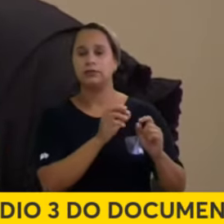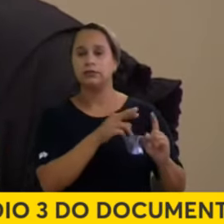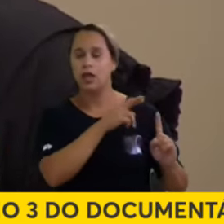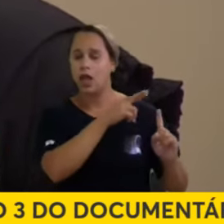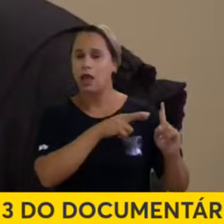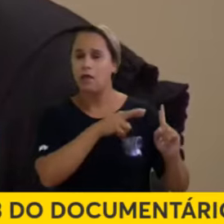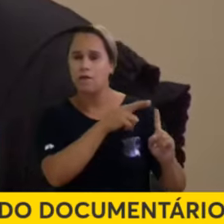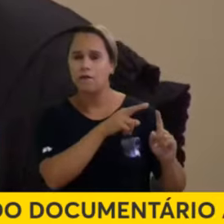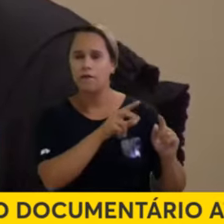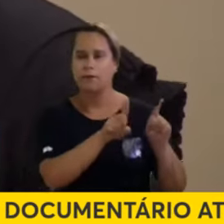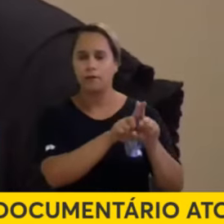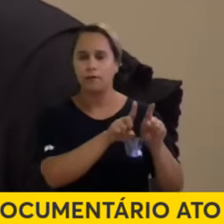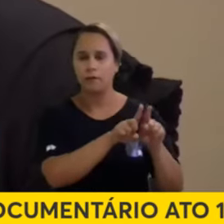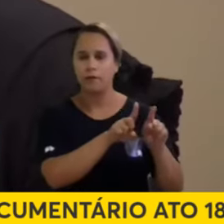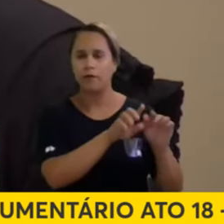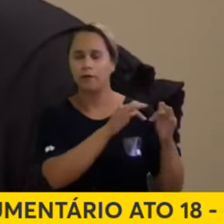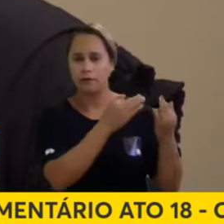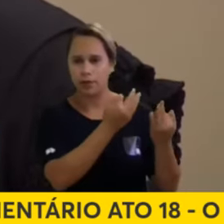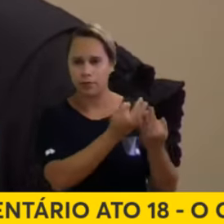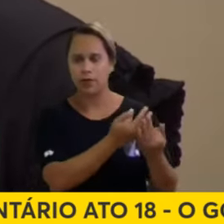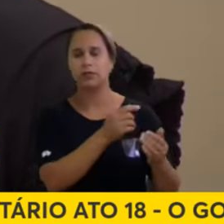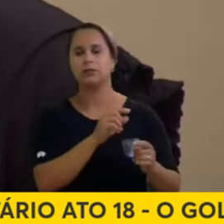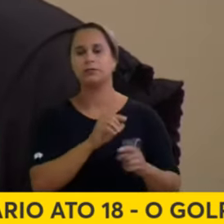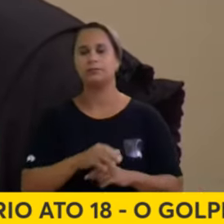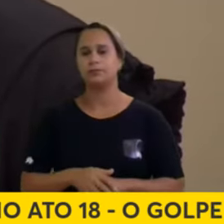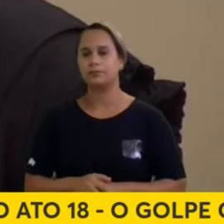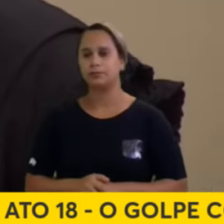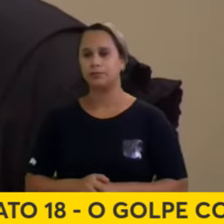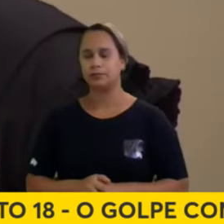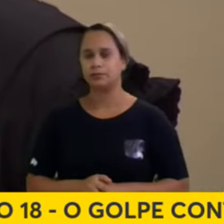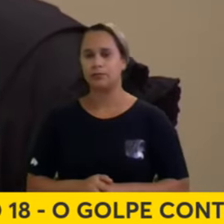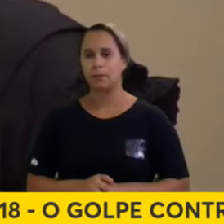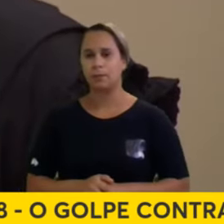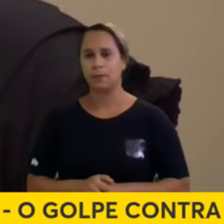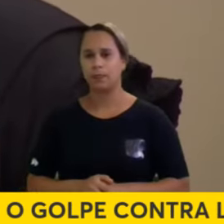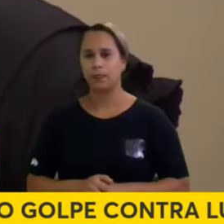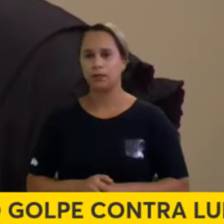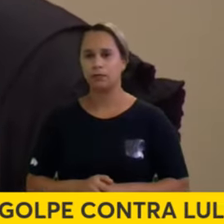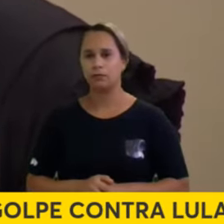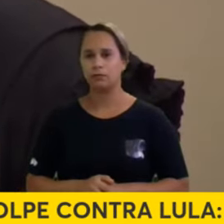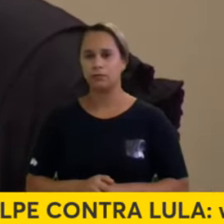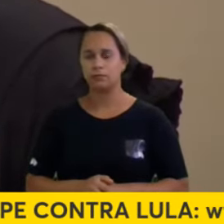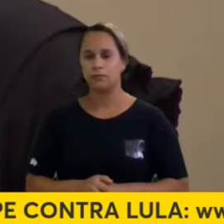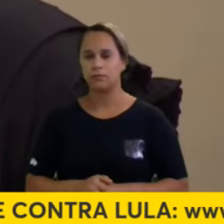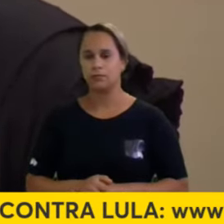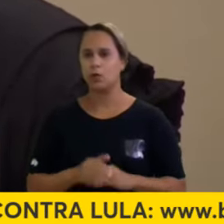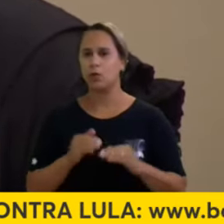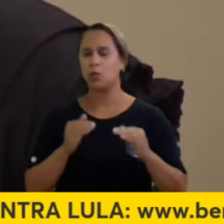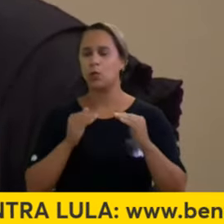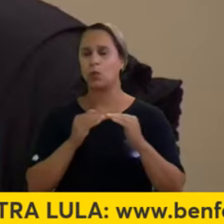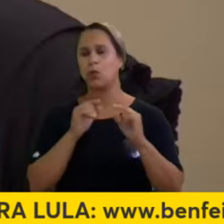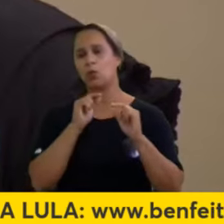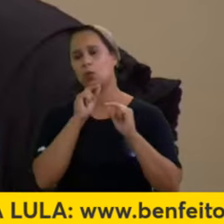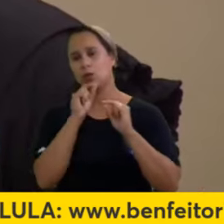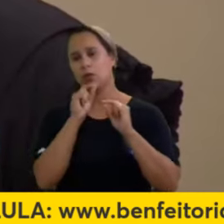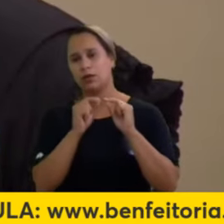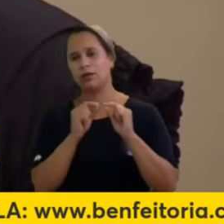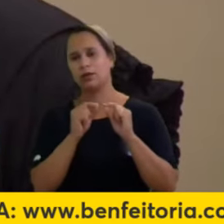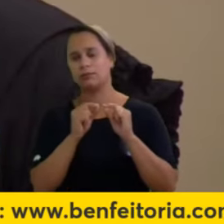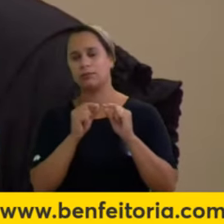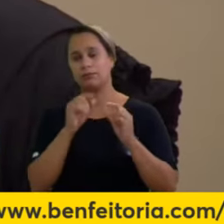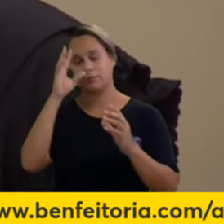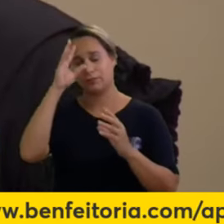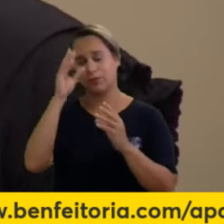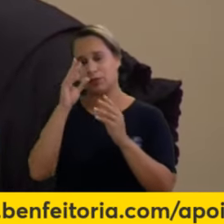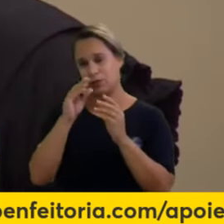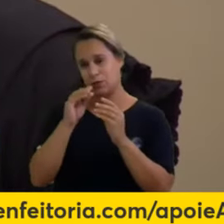pela R7 diário do poder e revista esté nesse sentido é compreensível a necessidade de socorrer-se de serviço de